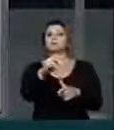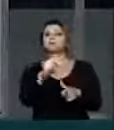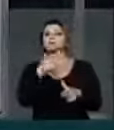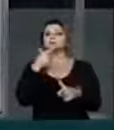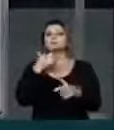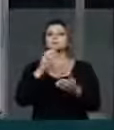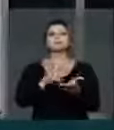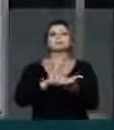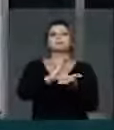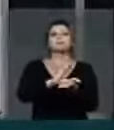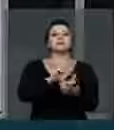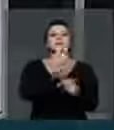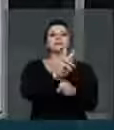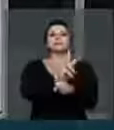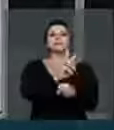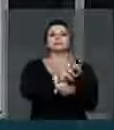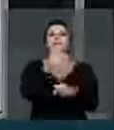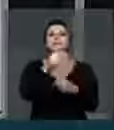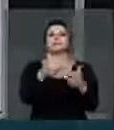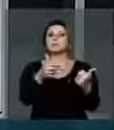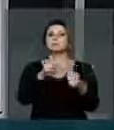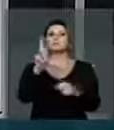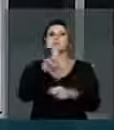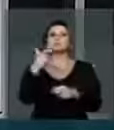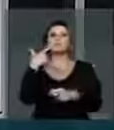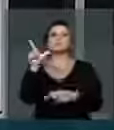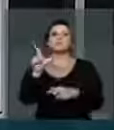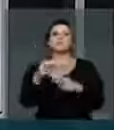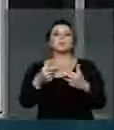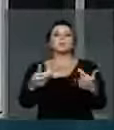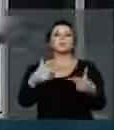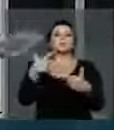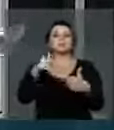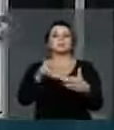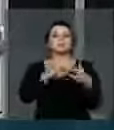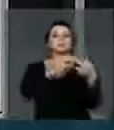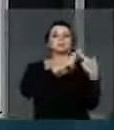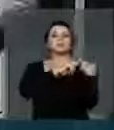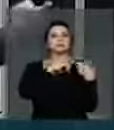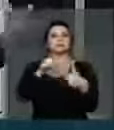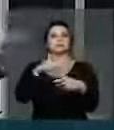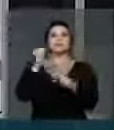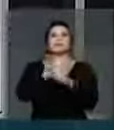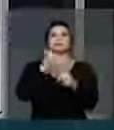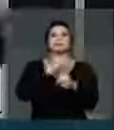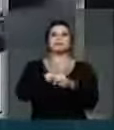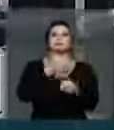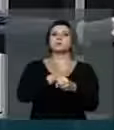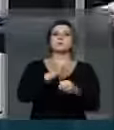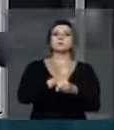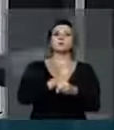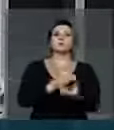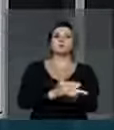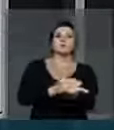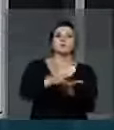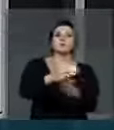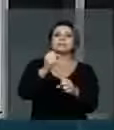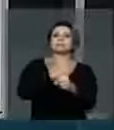dos recursos, o perigo da incompetência administrativa, o perigo das obras